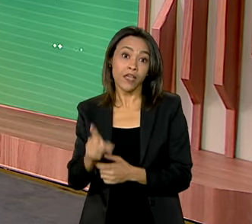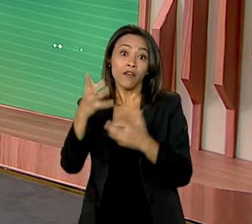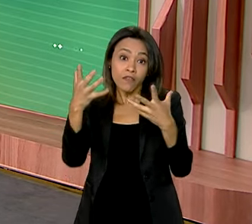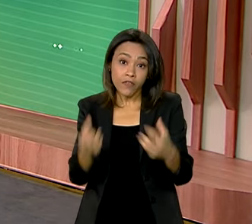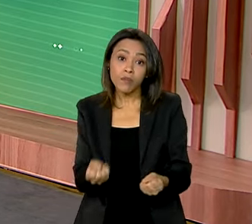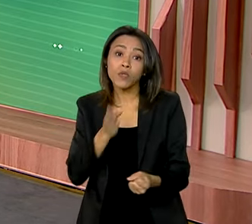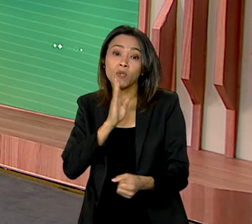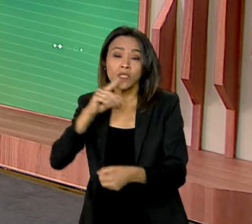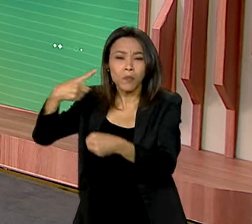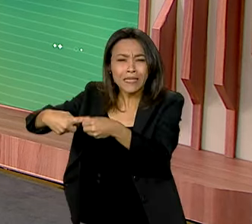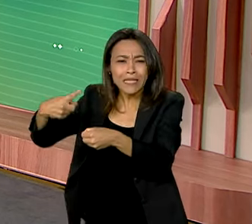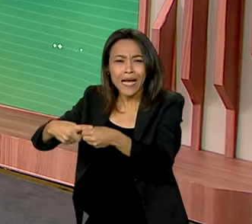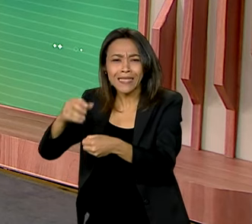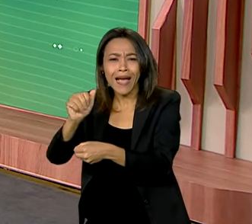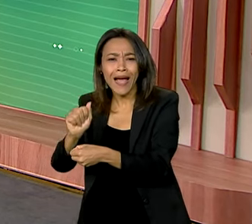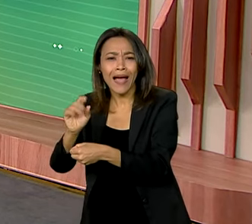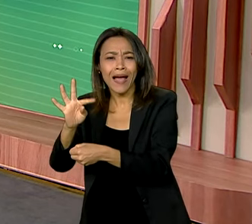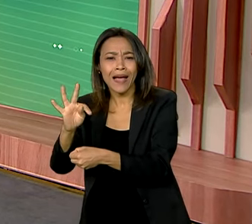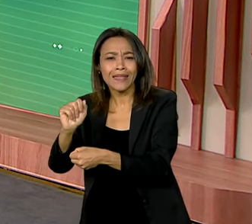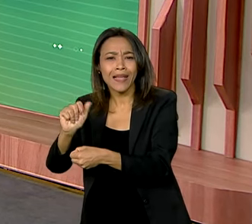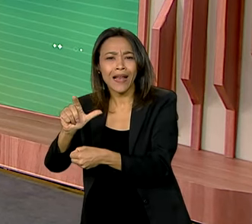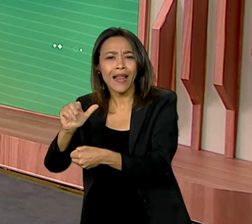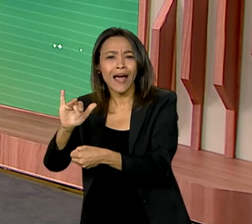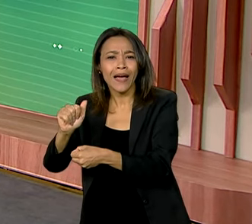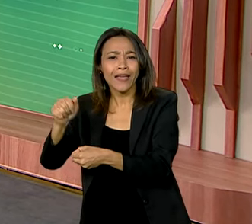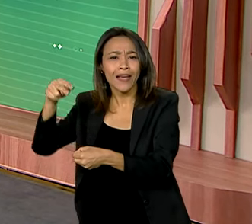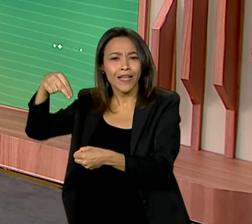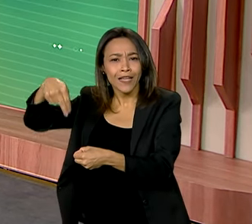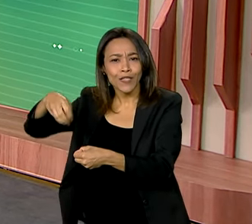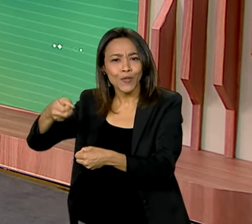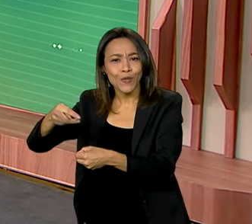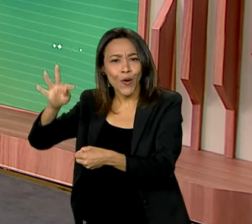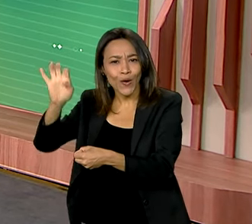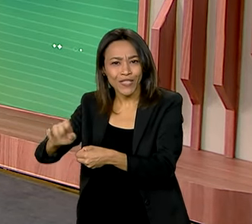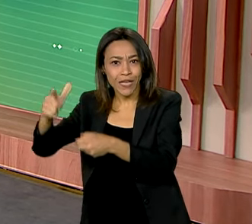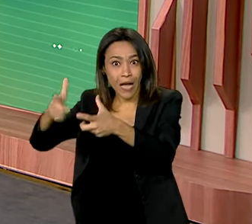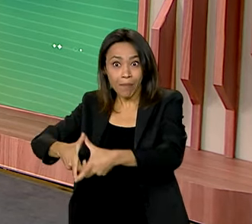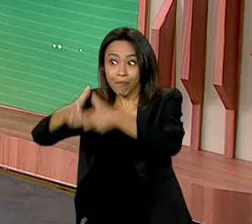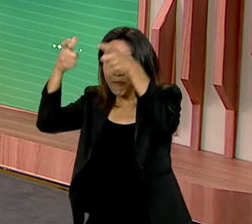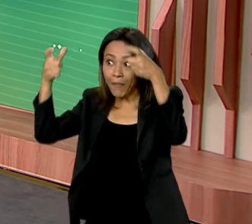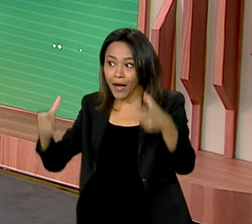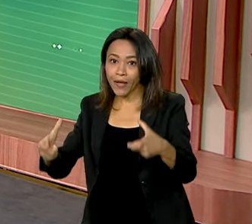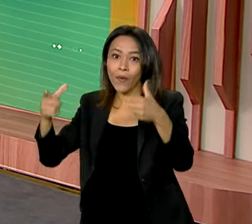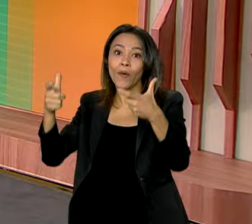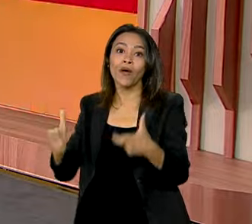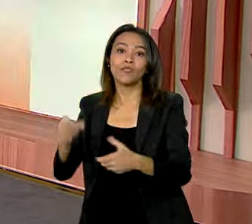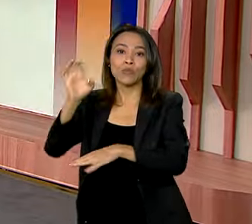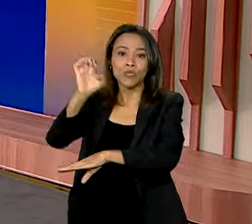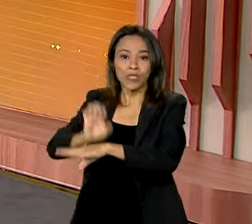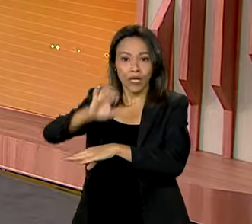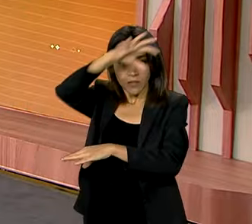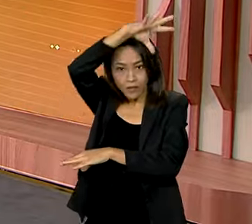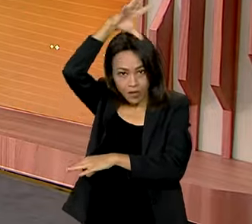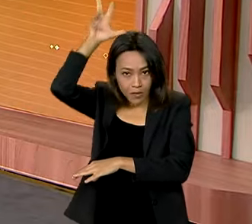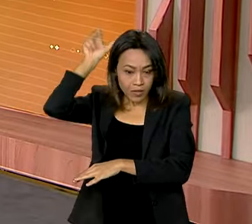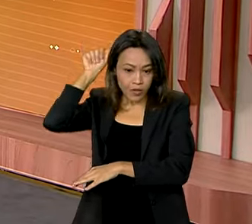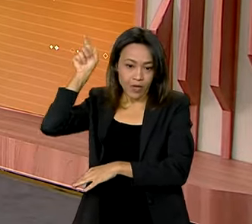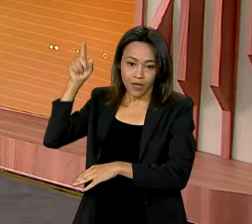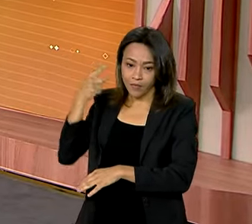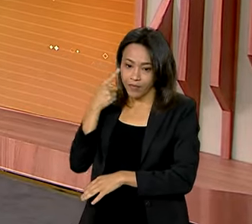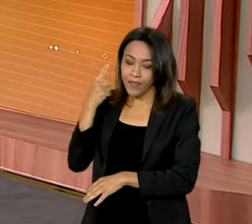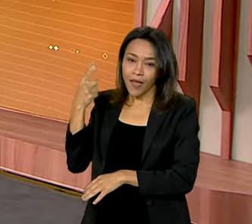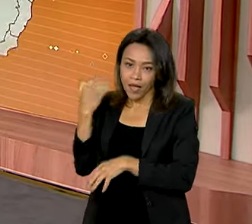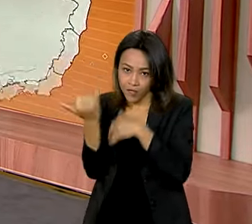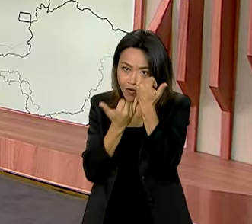do Norte, o maior município da terra indígena do Vale do Javari, no estado de Amazonas. Os dados são da